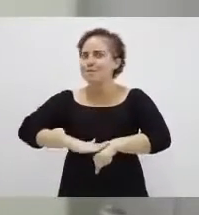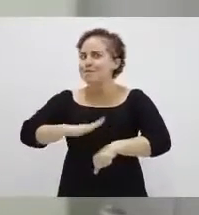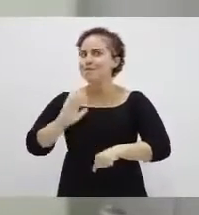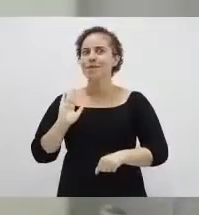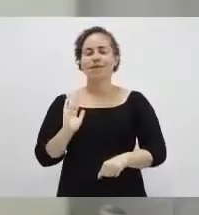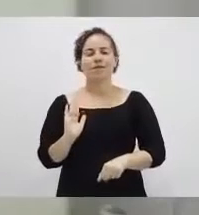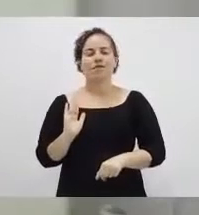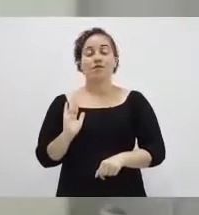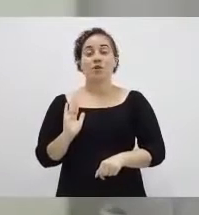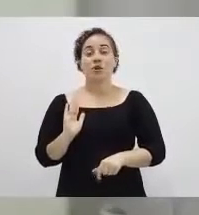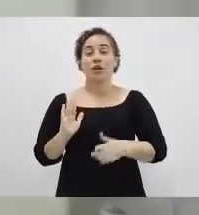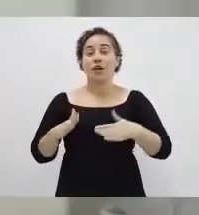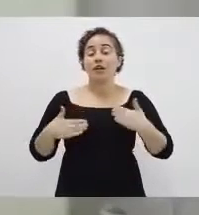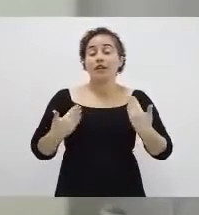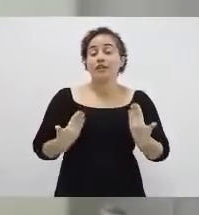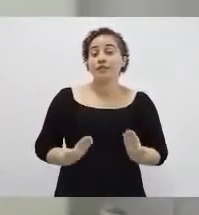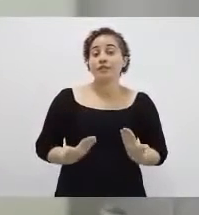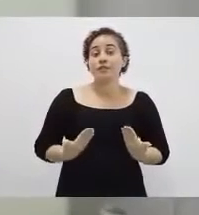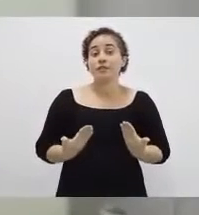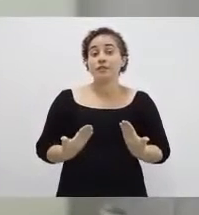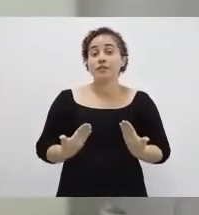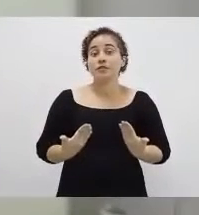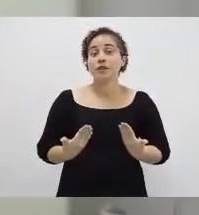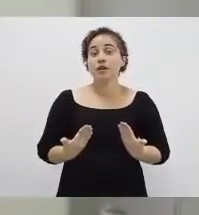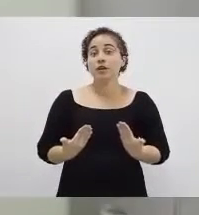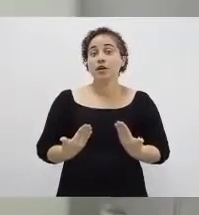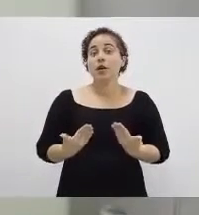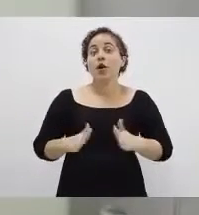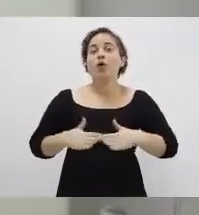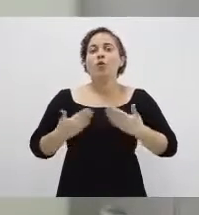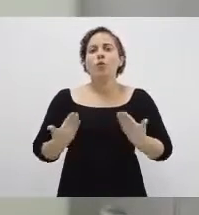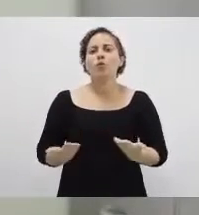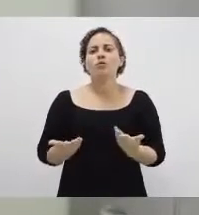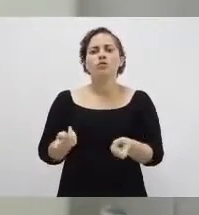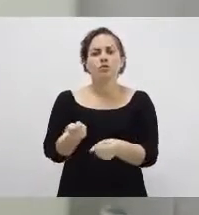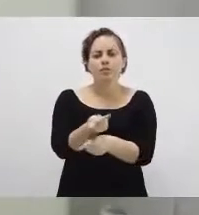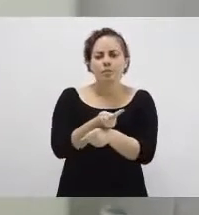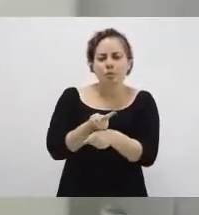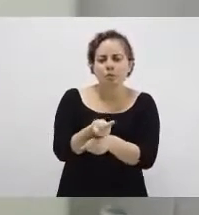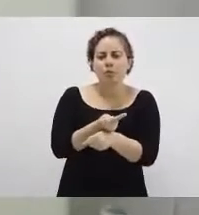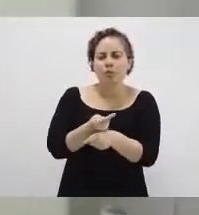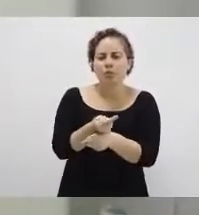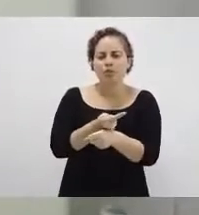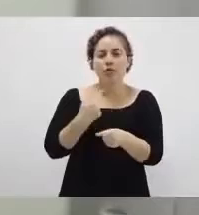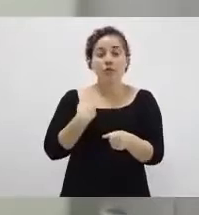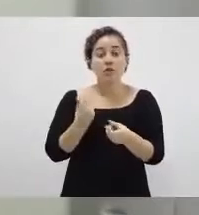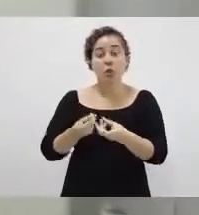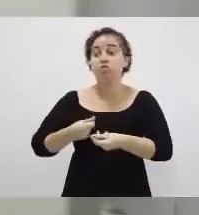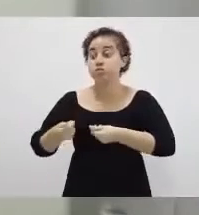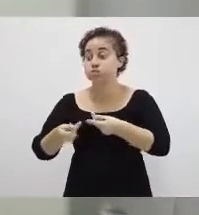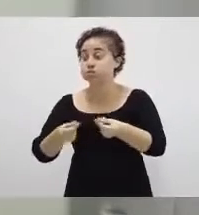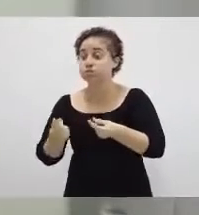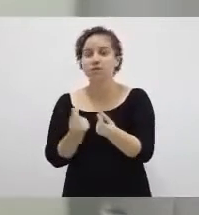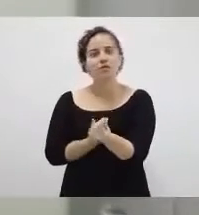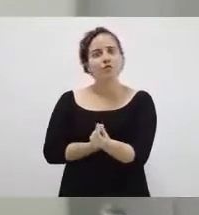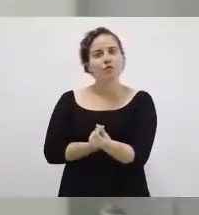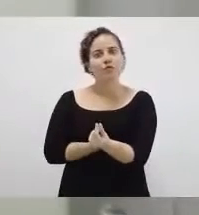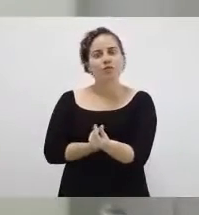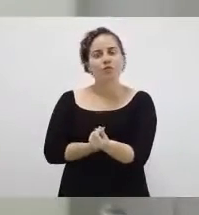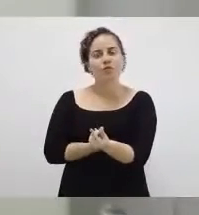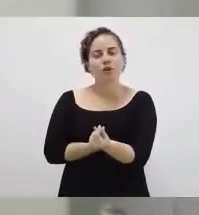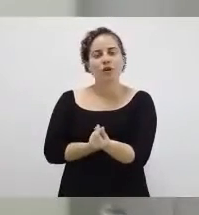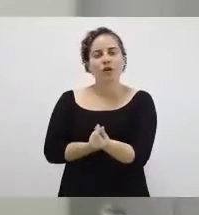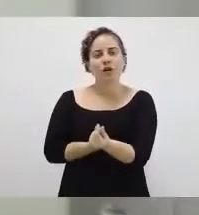outro lado, quando as pessoas passam a ofertar muita moeda no mercado cambial, o governo passa